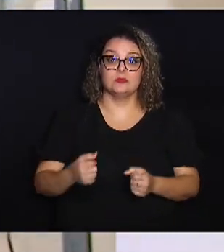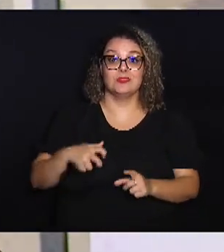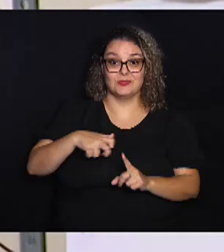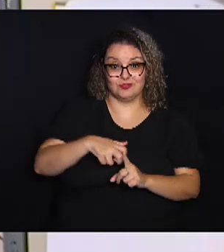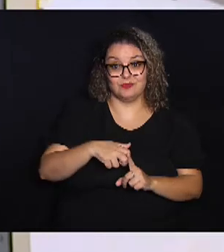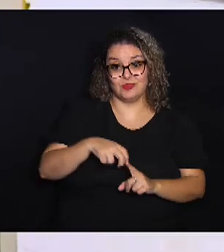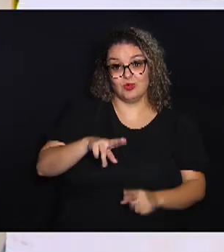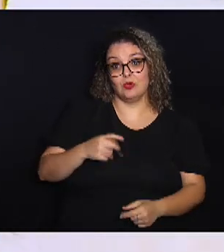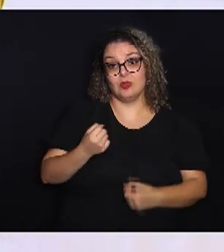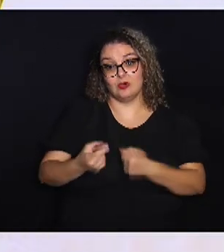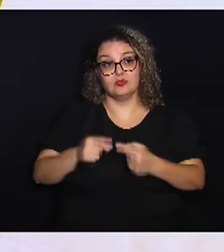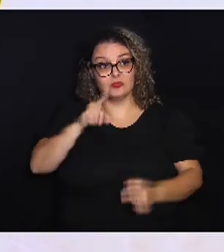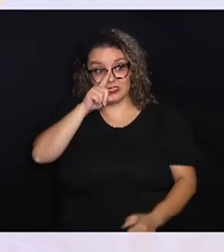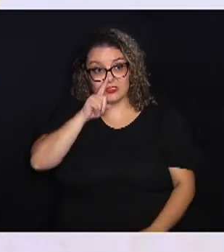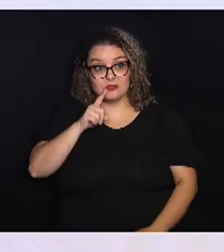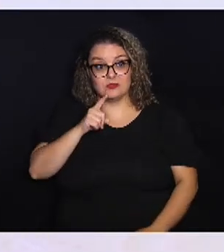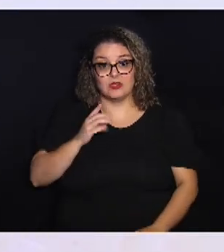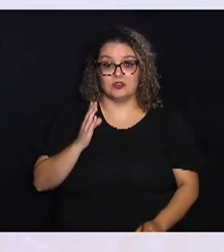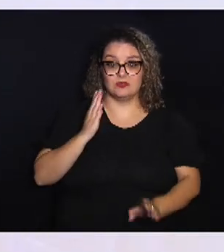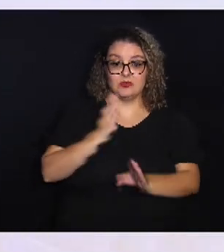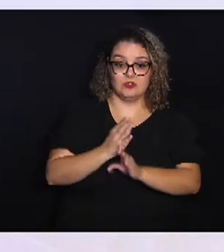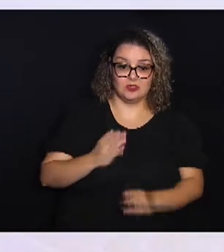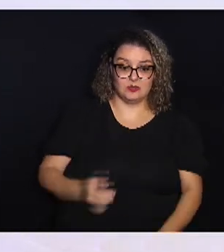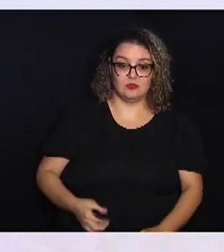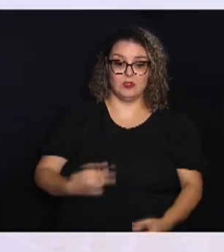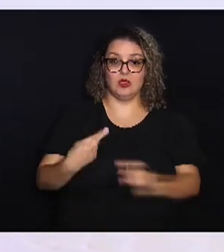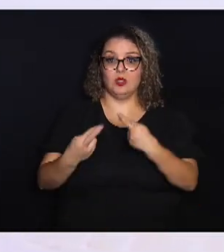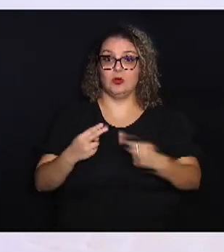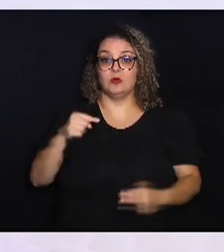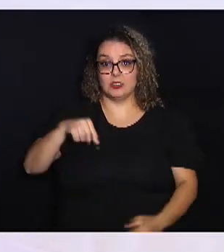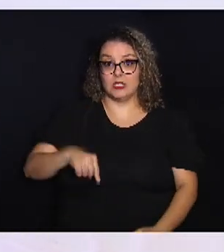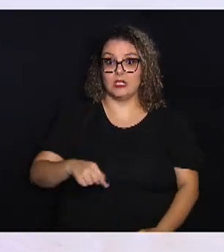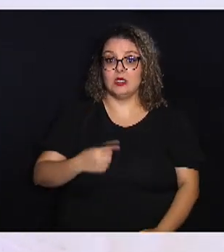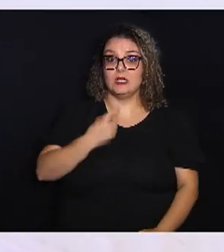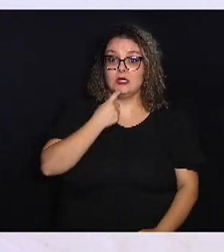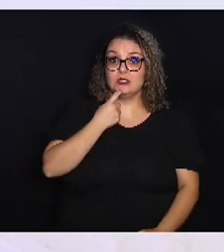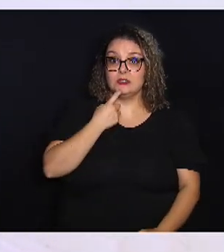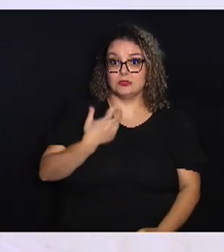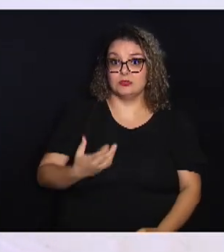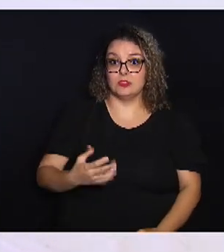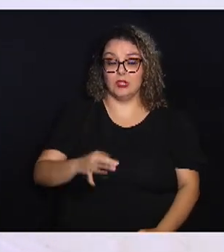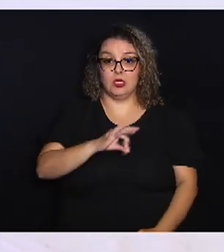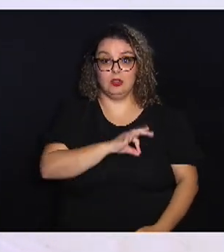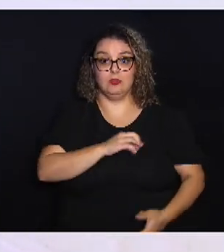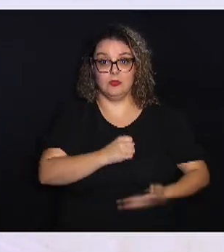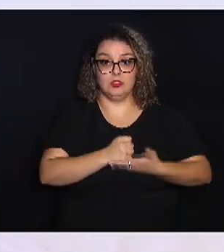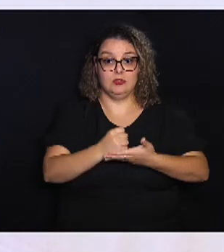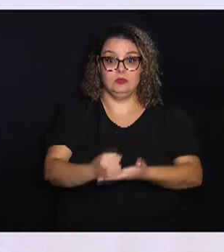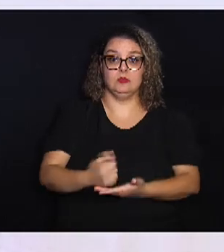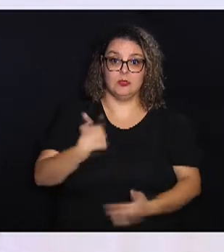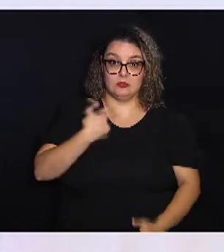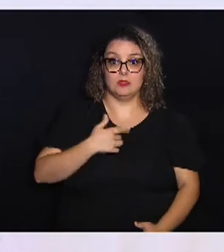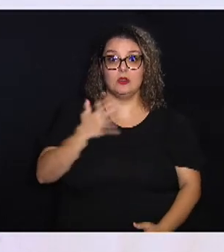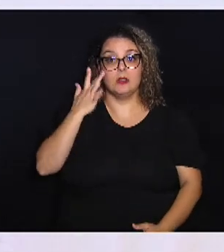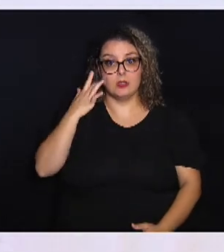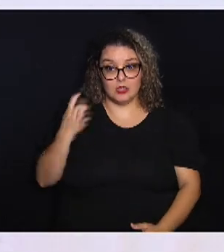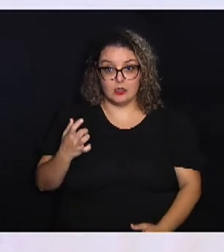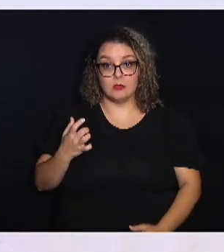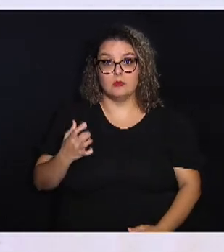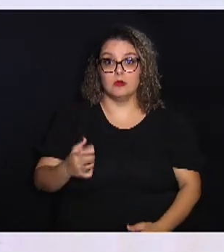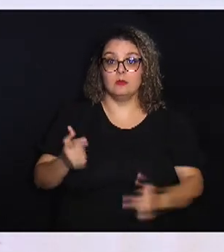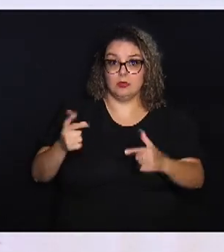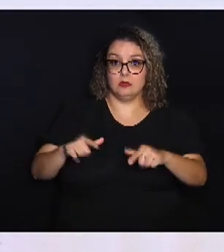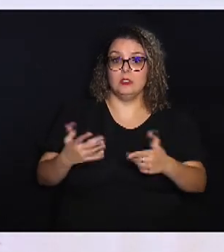correm algum risco. Então, esse daqui foi encontrado numa rodovia aqui em Campinas, a polícia trouxe até nós e amanhã vai levar para ser destinado esse